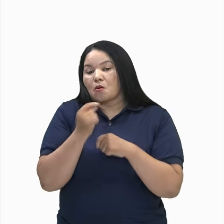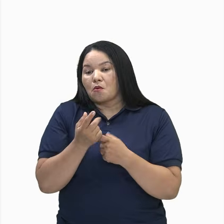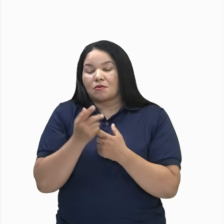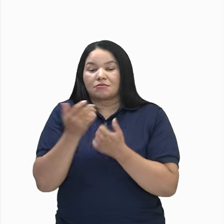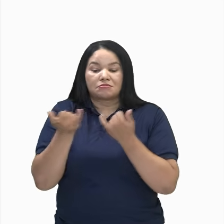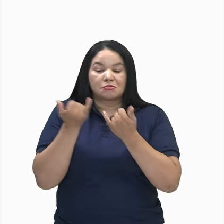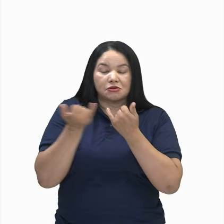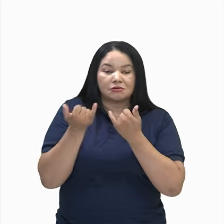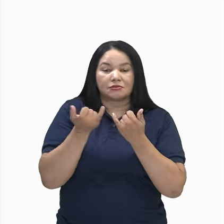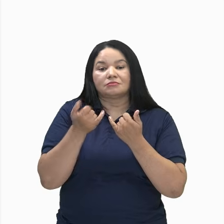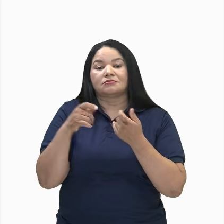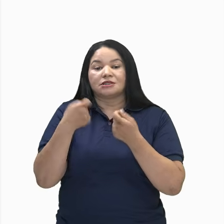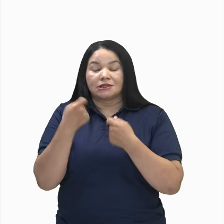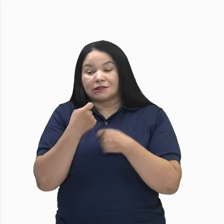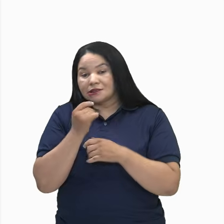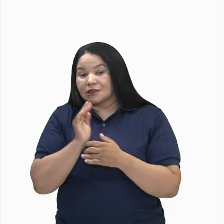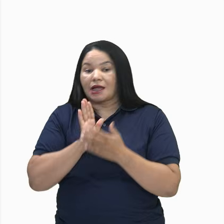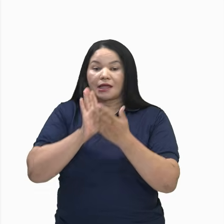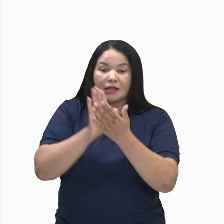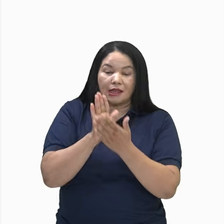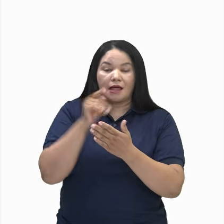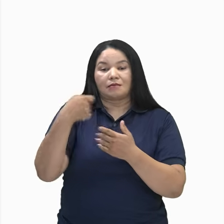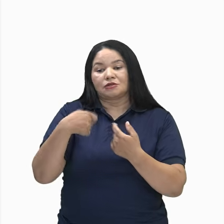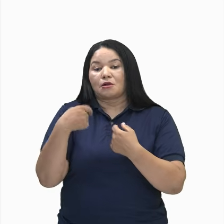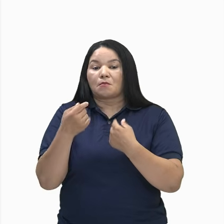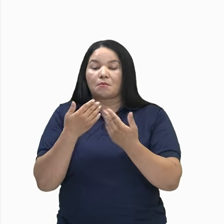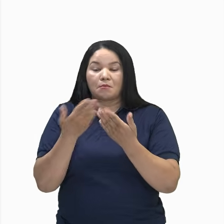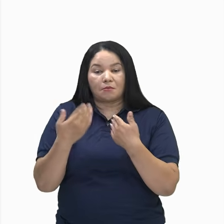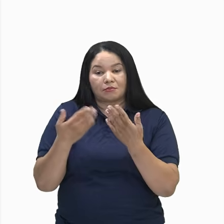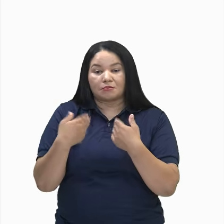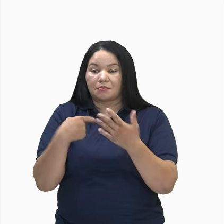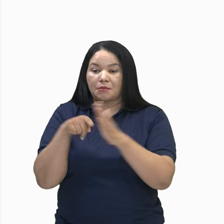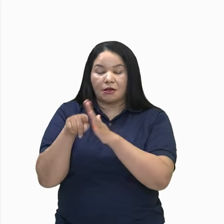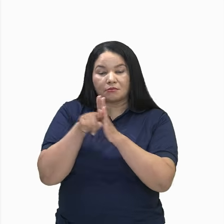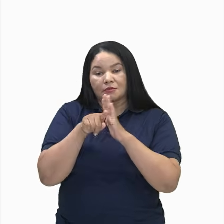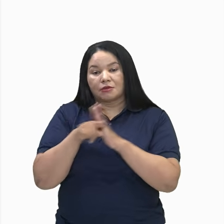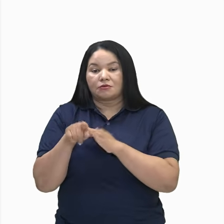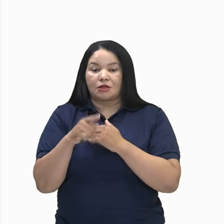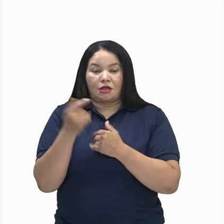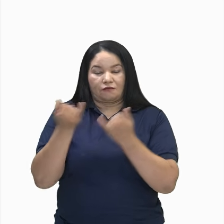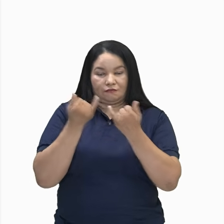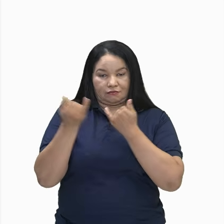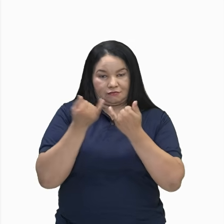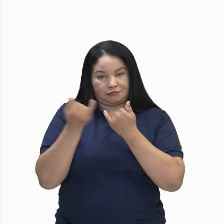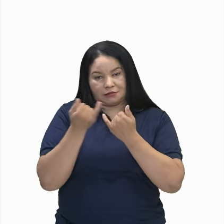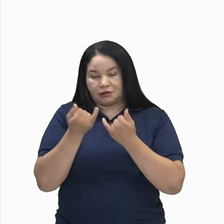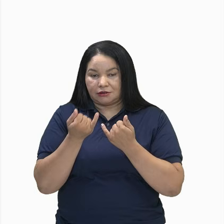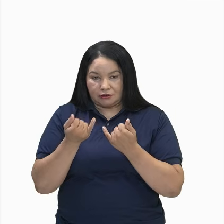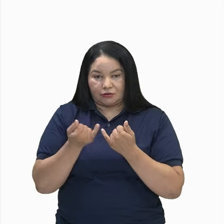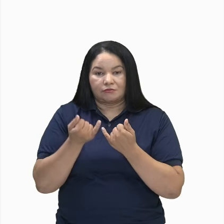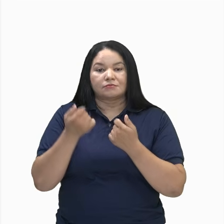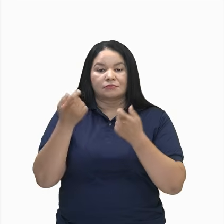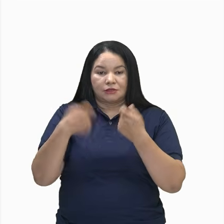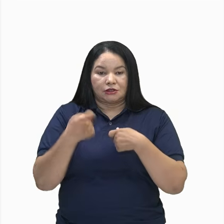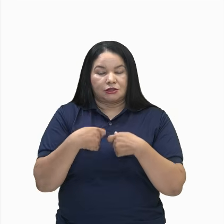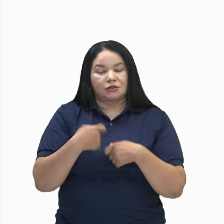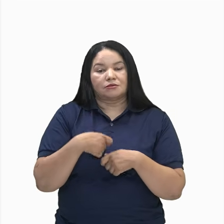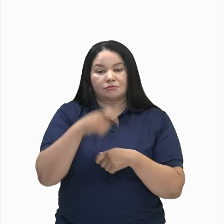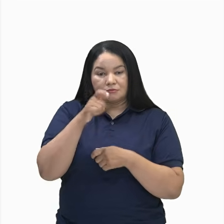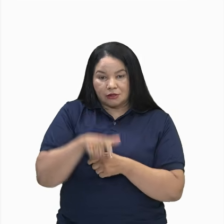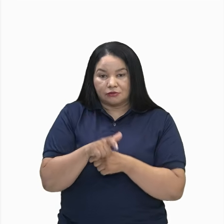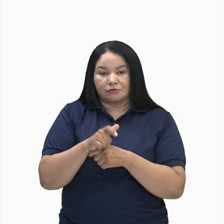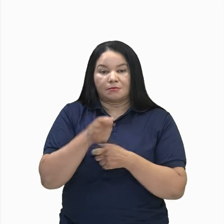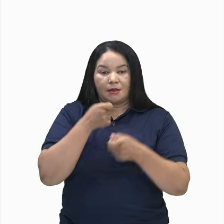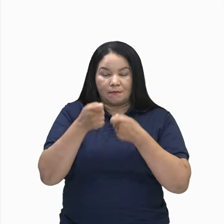as instituições e apurar fatos e informações. Então, isso é o que nós chamamos de fontes. Os repórteres trabalham